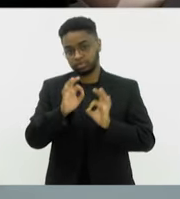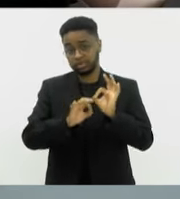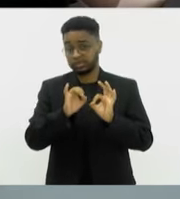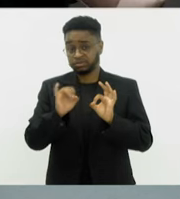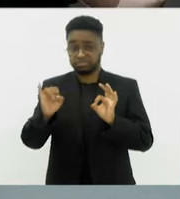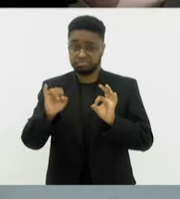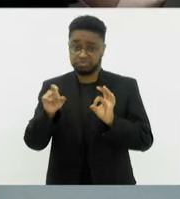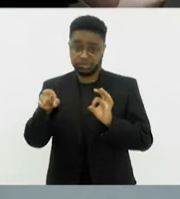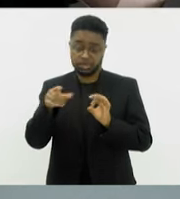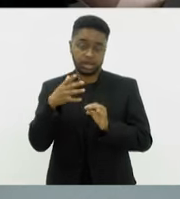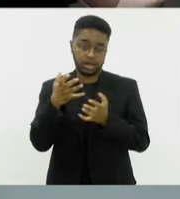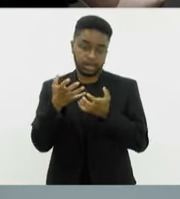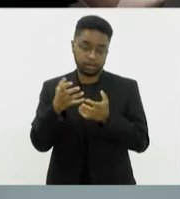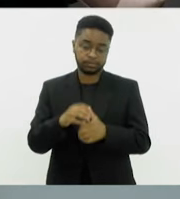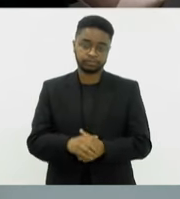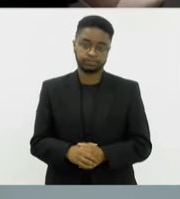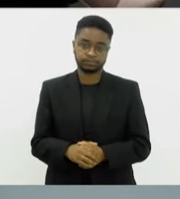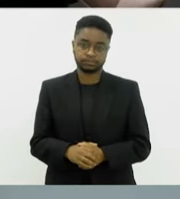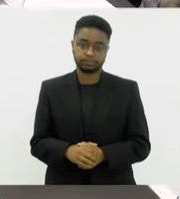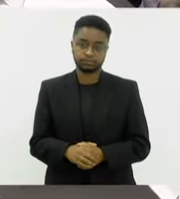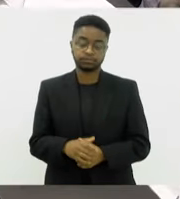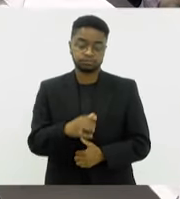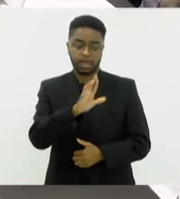Não, tem razão. E outra coisa,